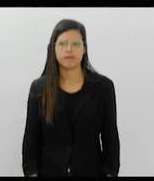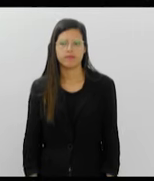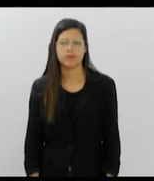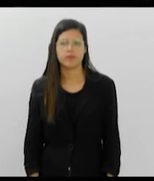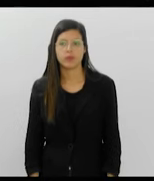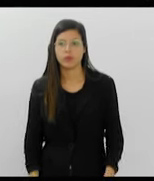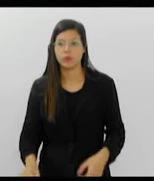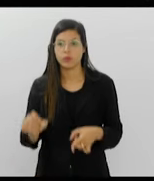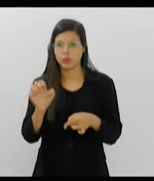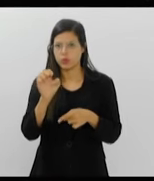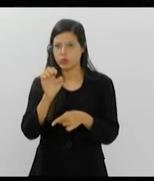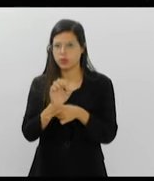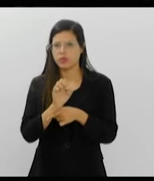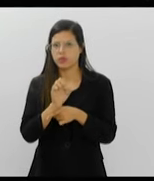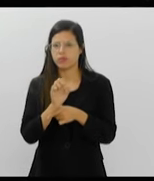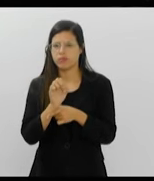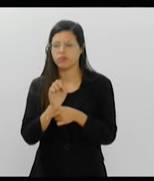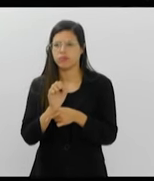O Estado